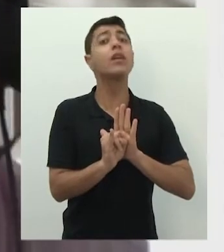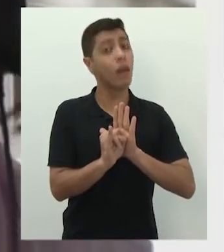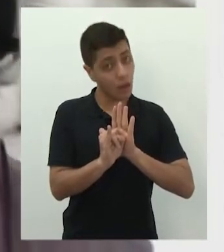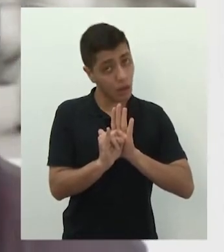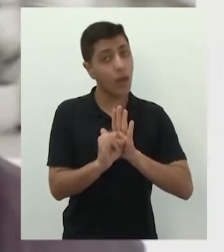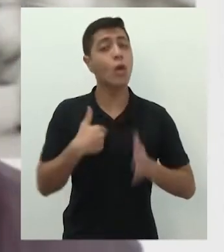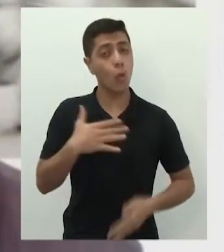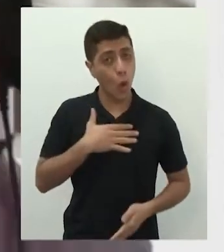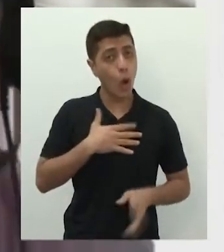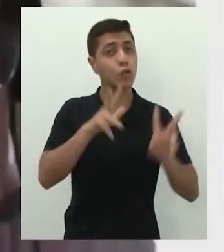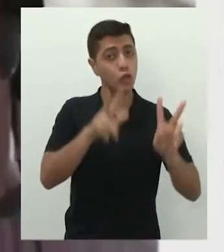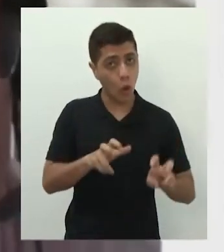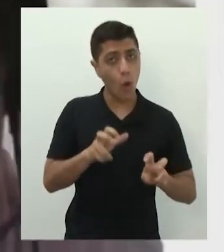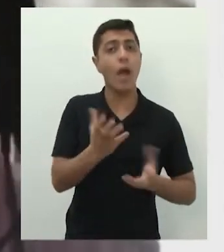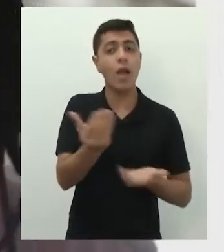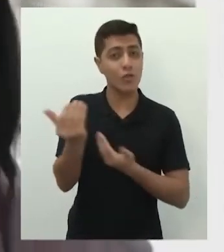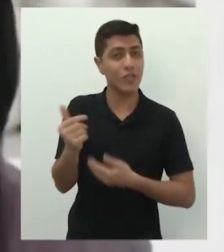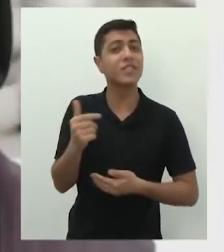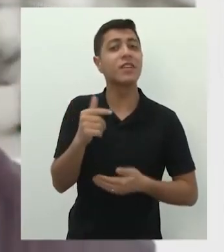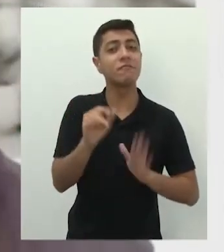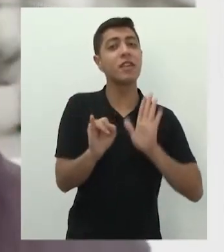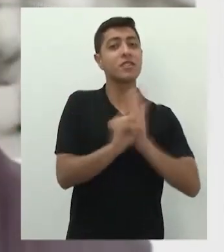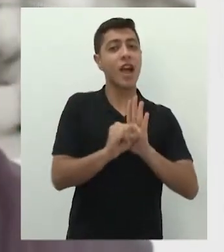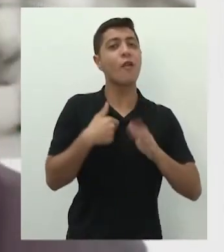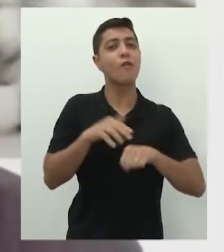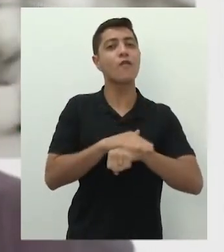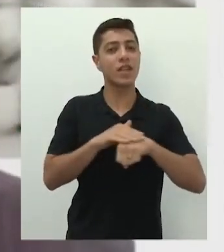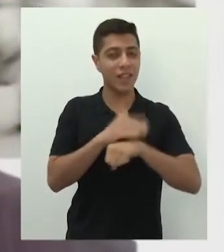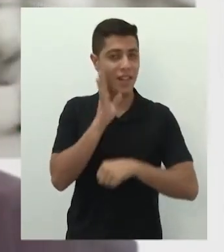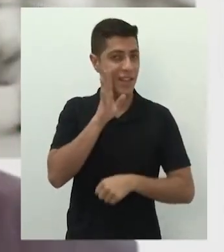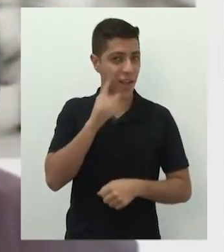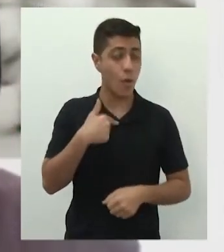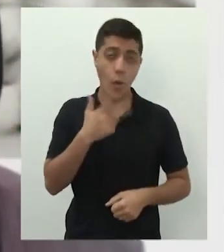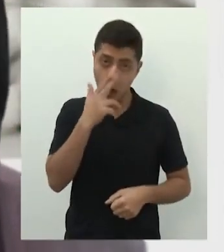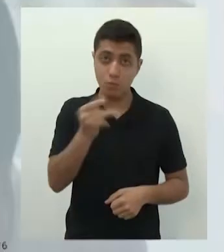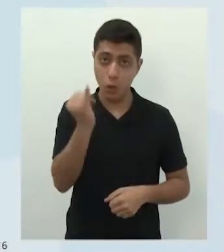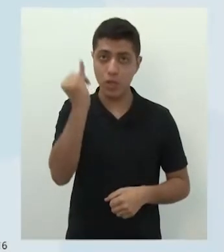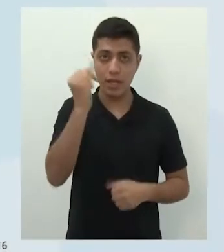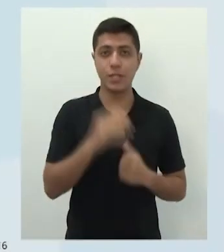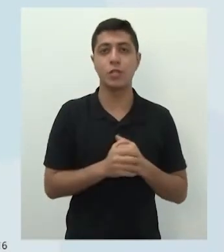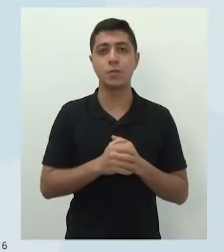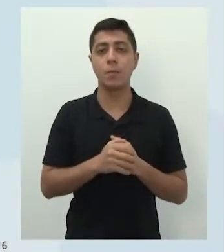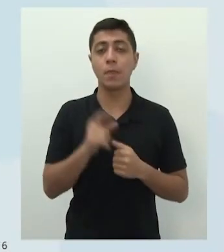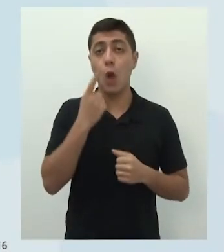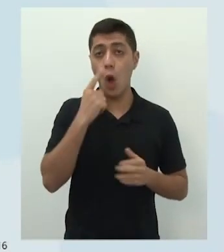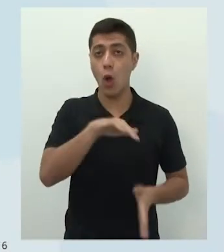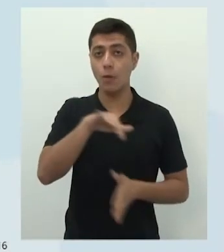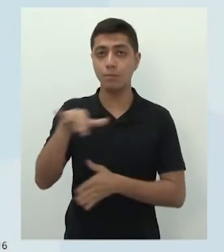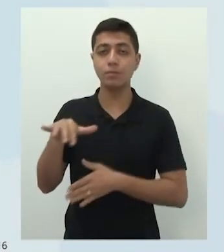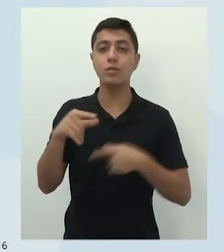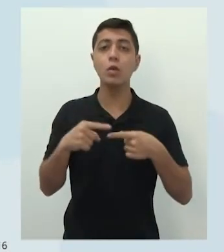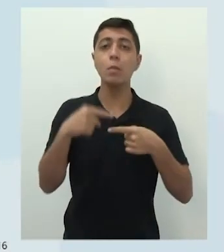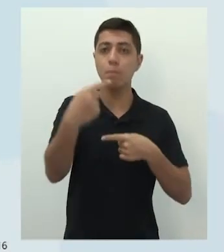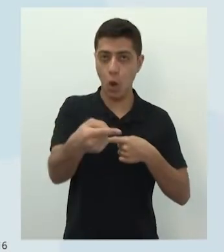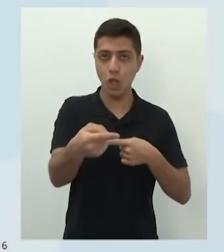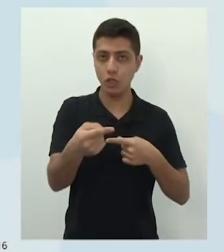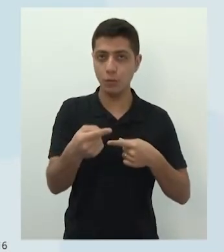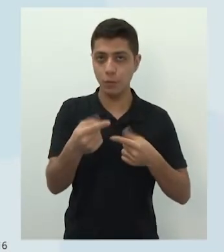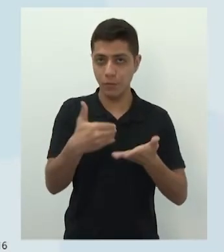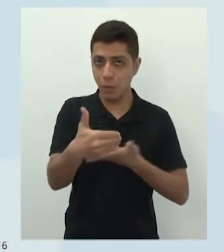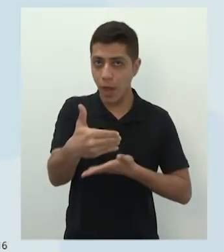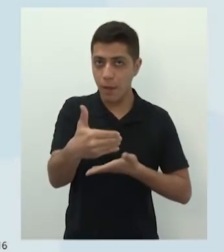de ombro coberto, mais alto, mais baixo. Muda a idade, muda nome, muda a cor da pele com